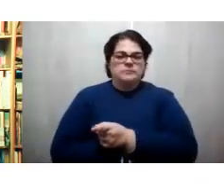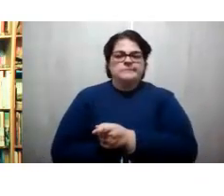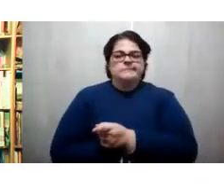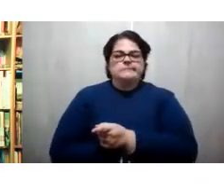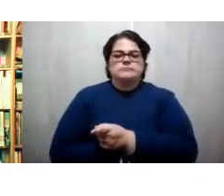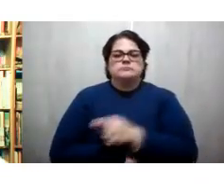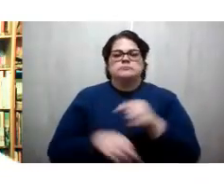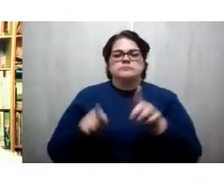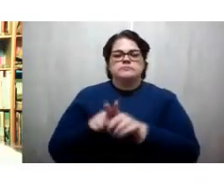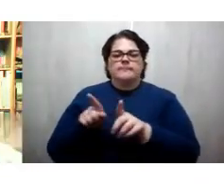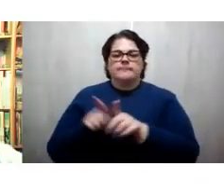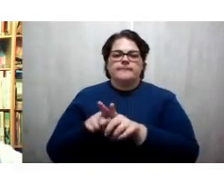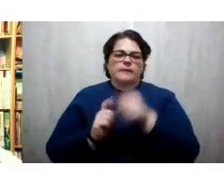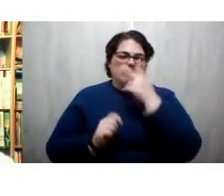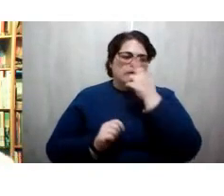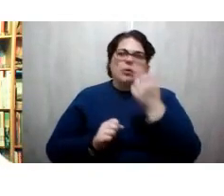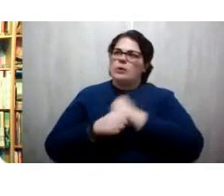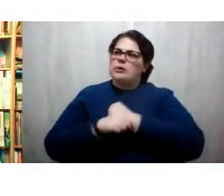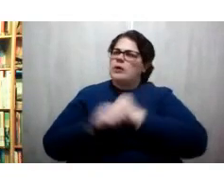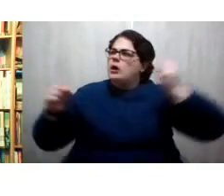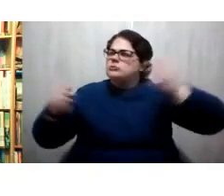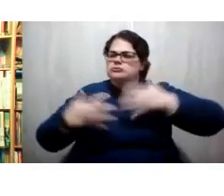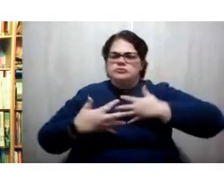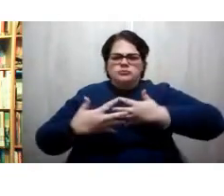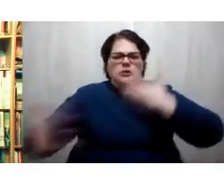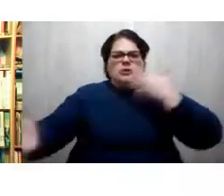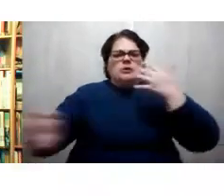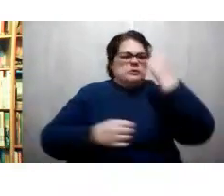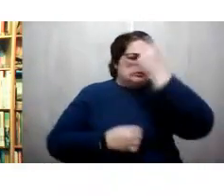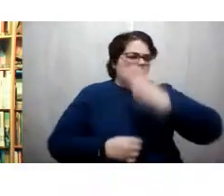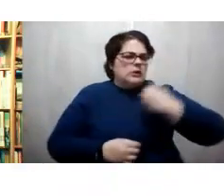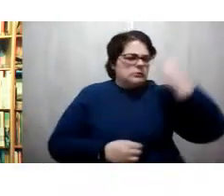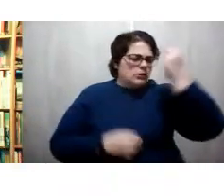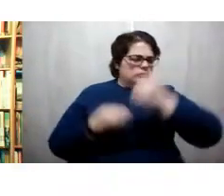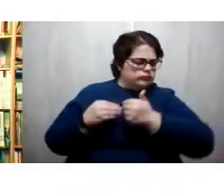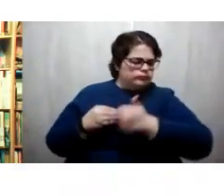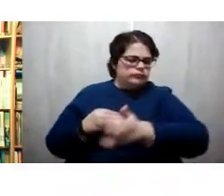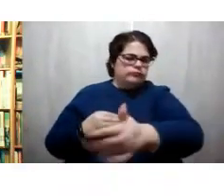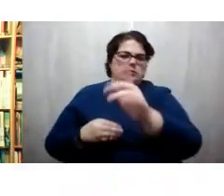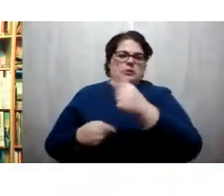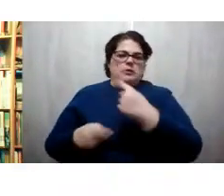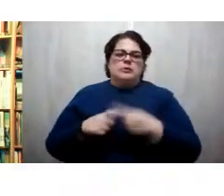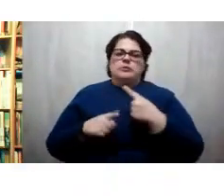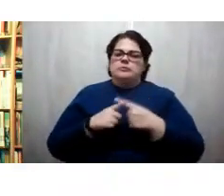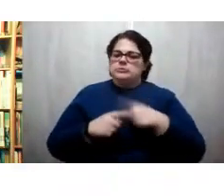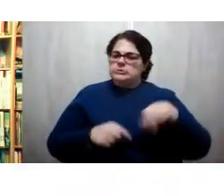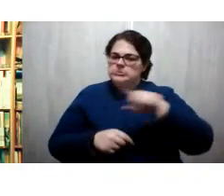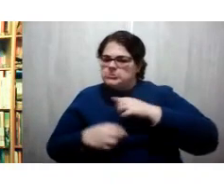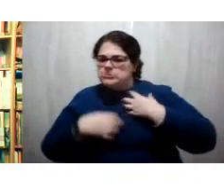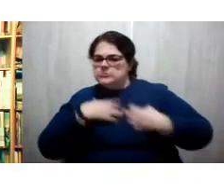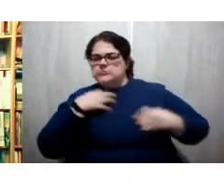se fosse um grande espetáculo de mais de 2 horas de duração, e eu digo pela intensidade,